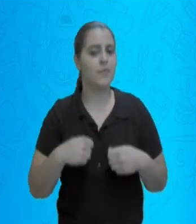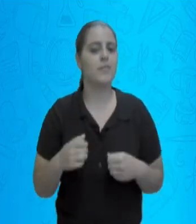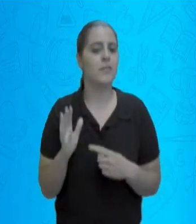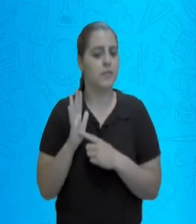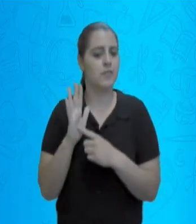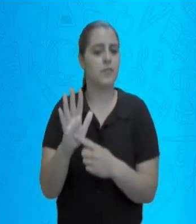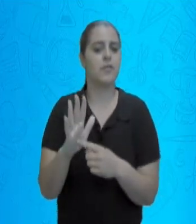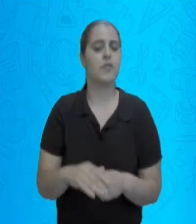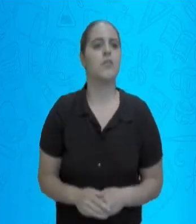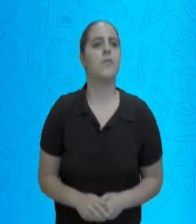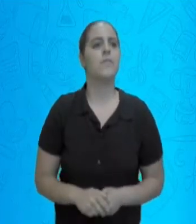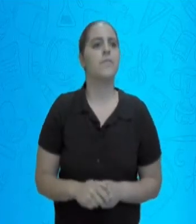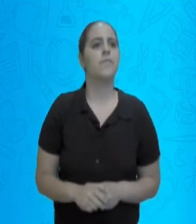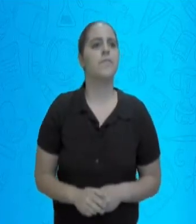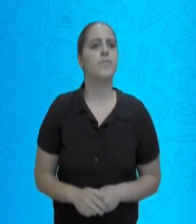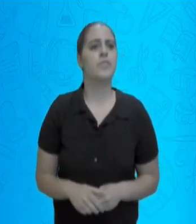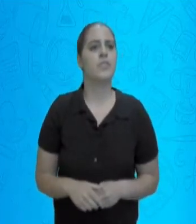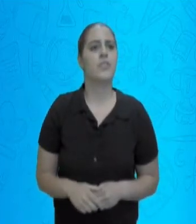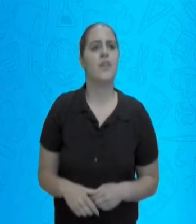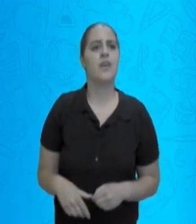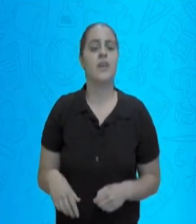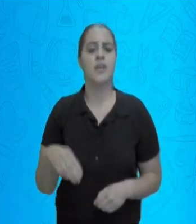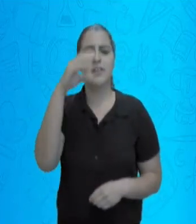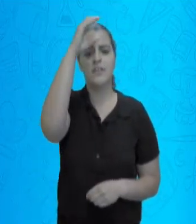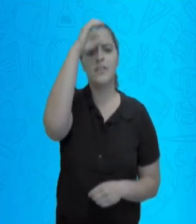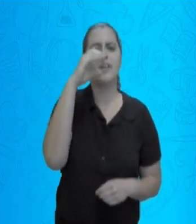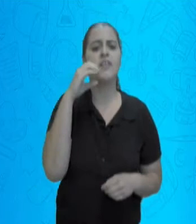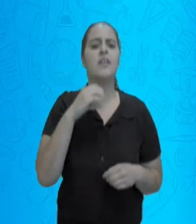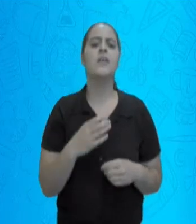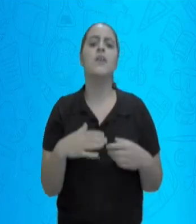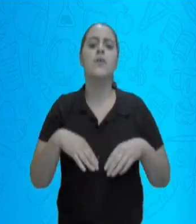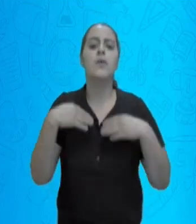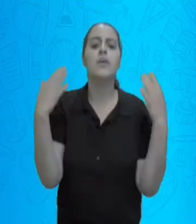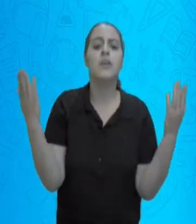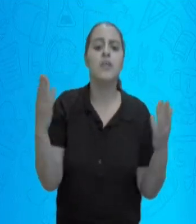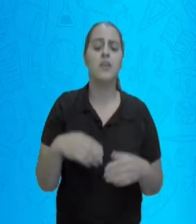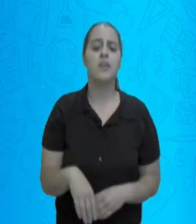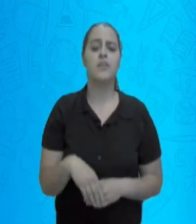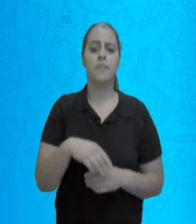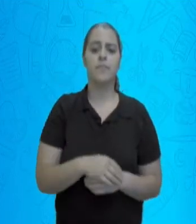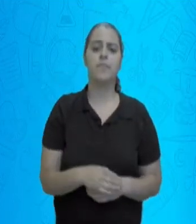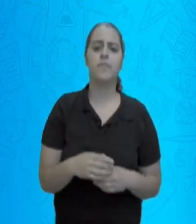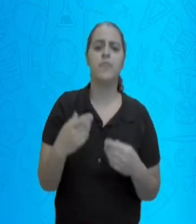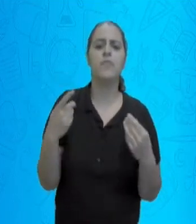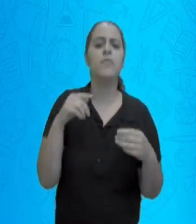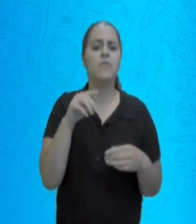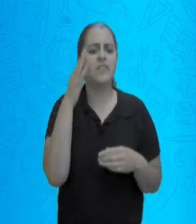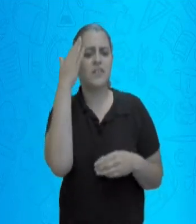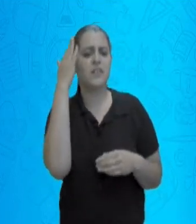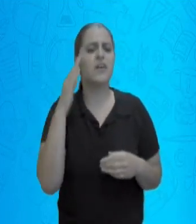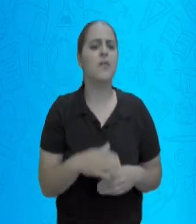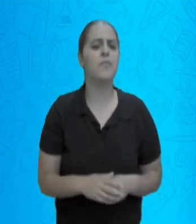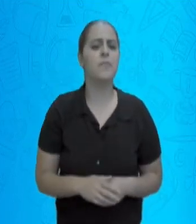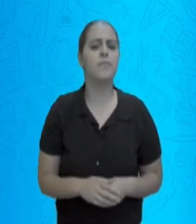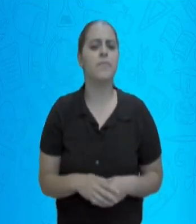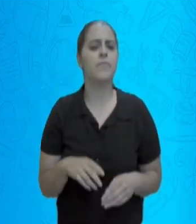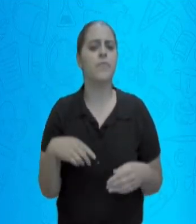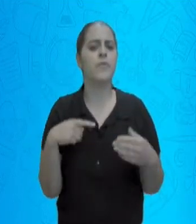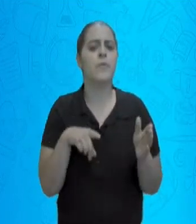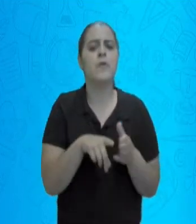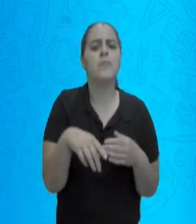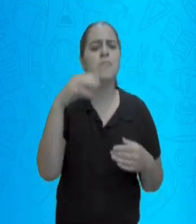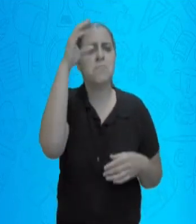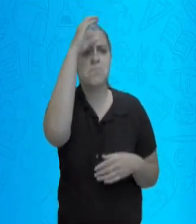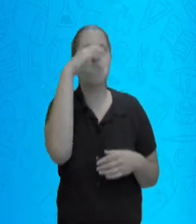votar. E a cidadania, você sabe o que é? Já ouviu falar? Com certeza você já ouviu falar. Mas